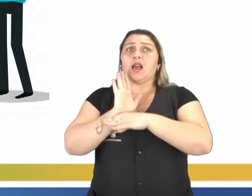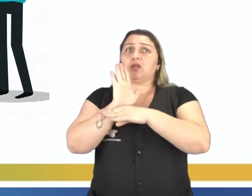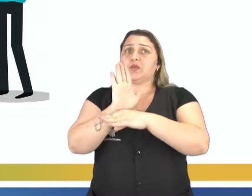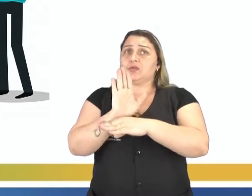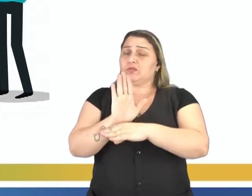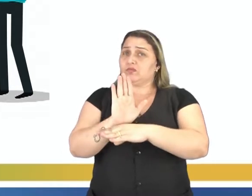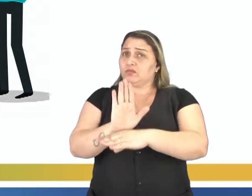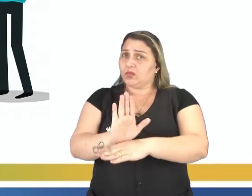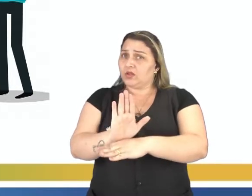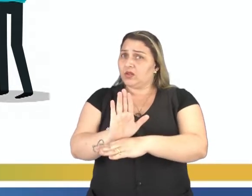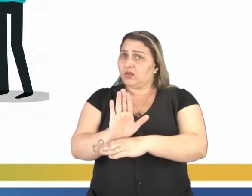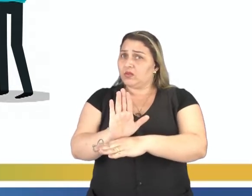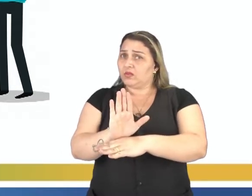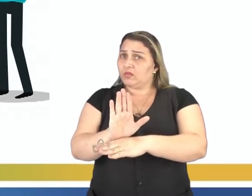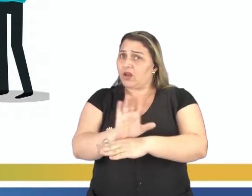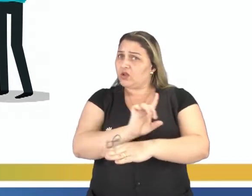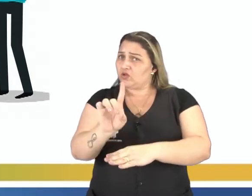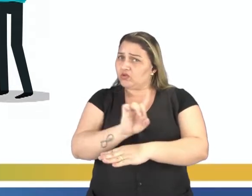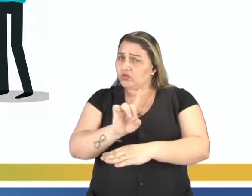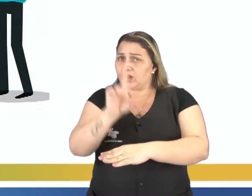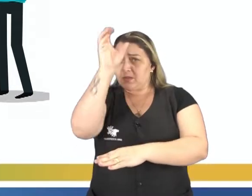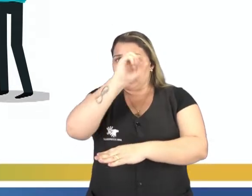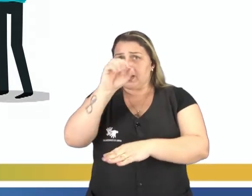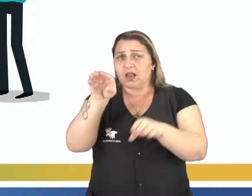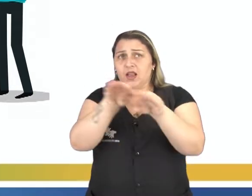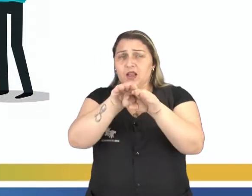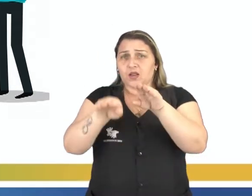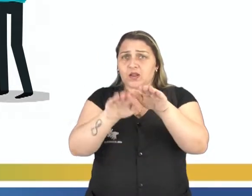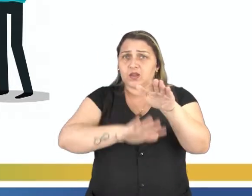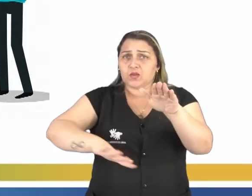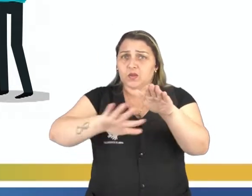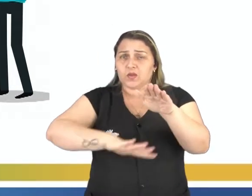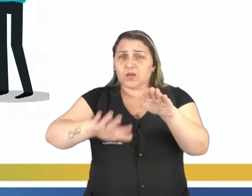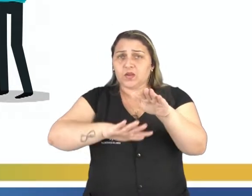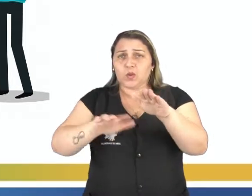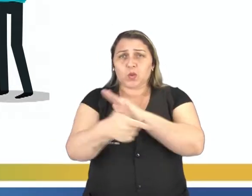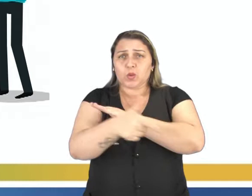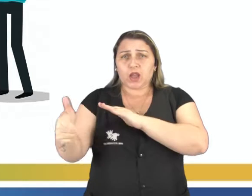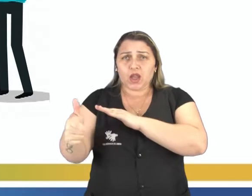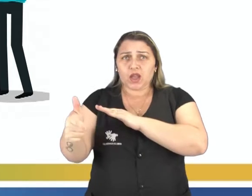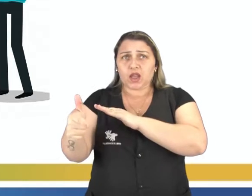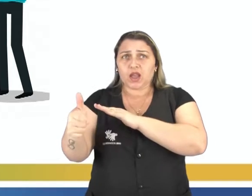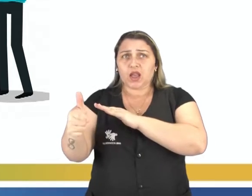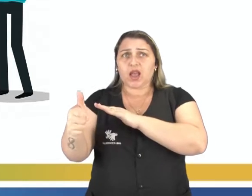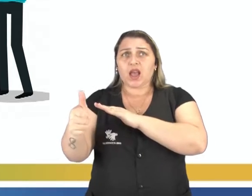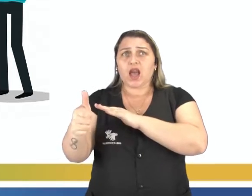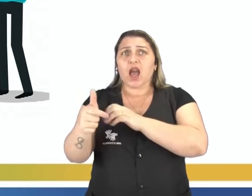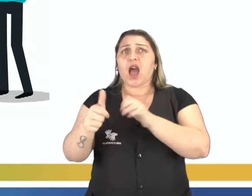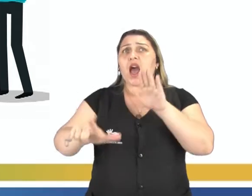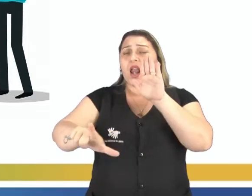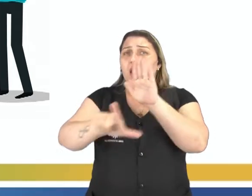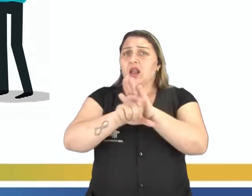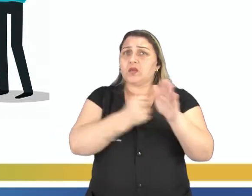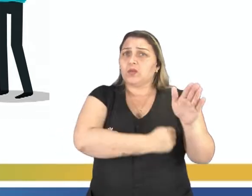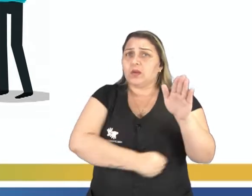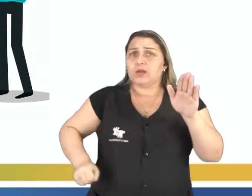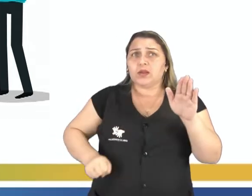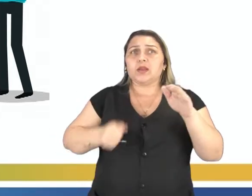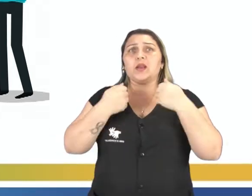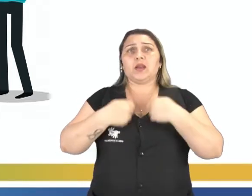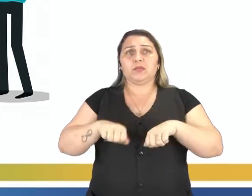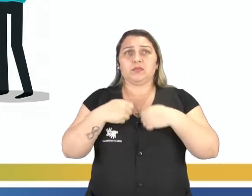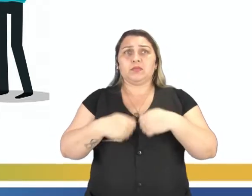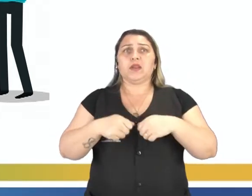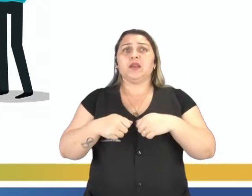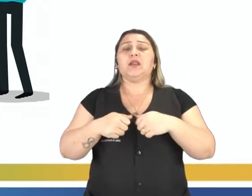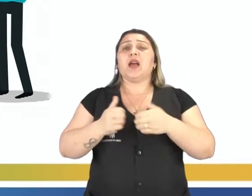As videoaulas não ajudam no aprendizado. A desigualdade social não existe. A legalização do aborto